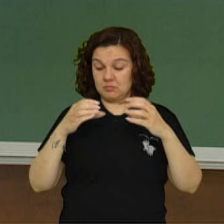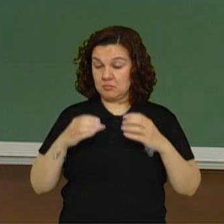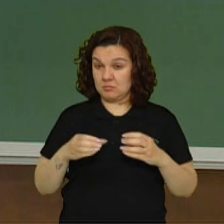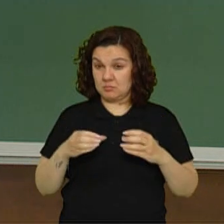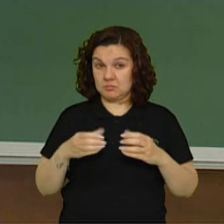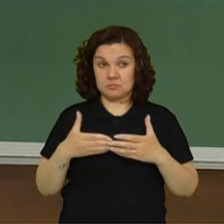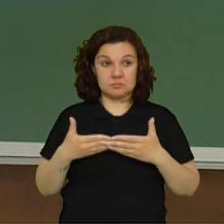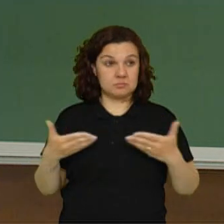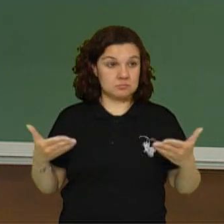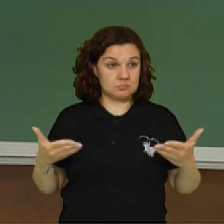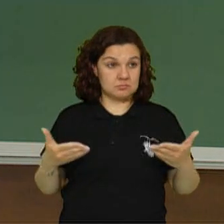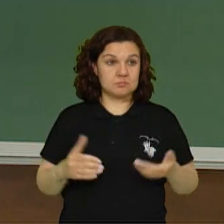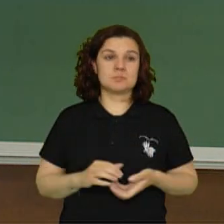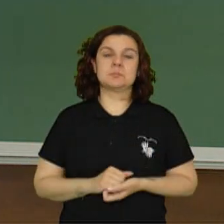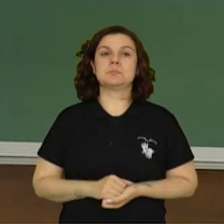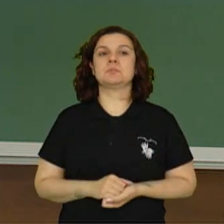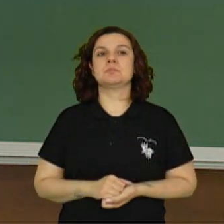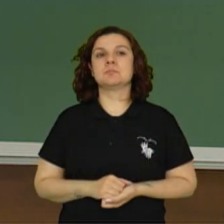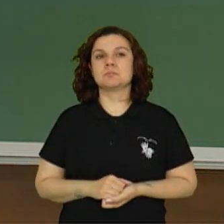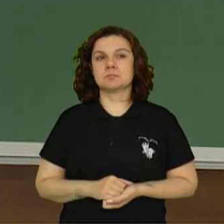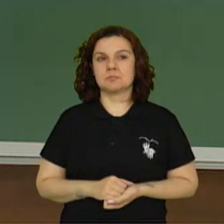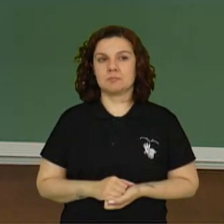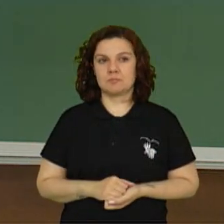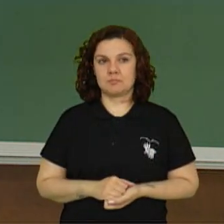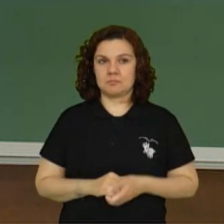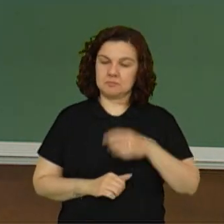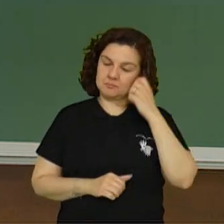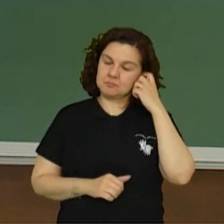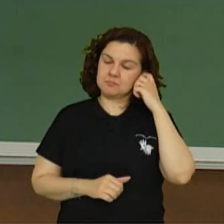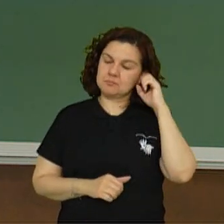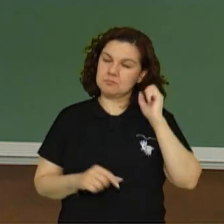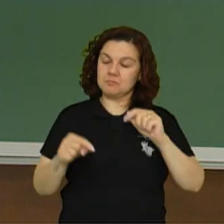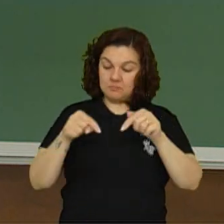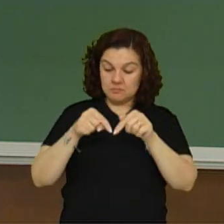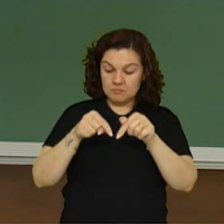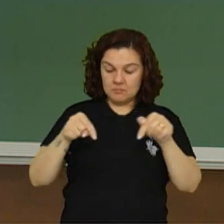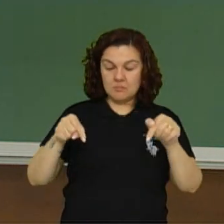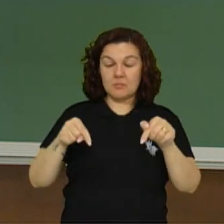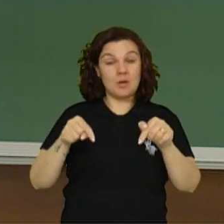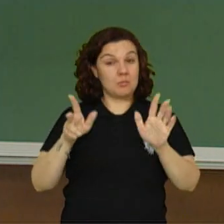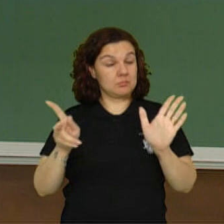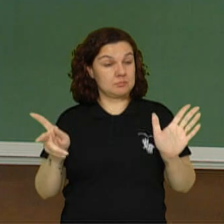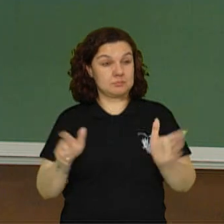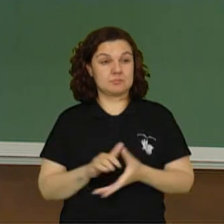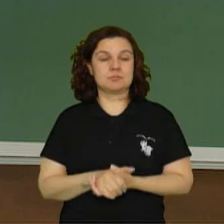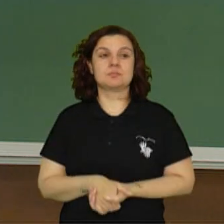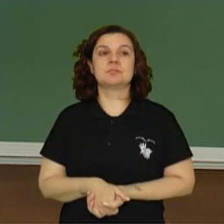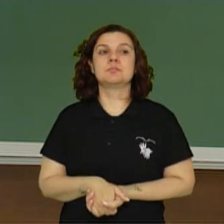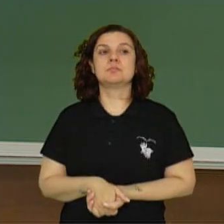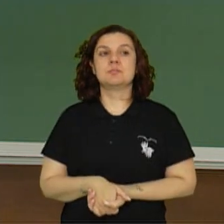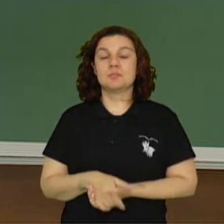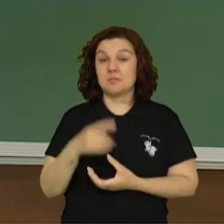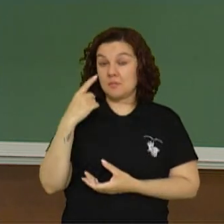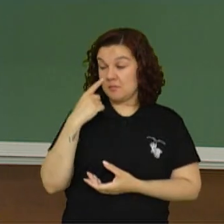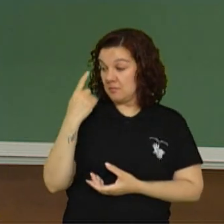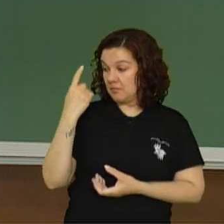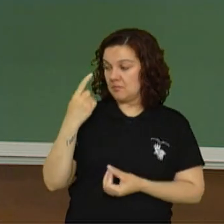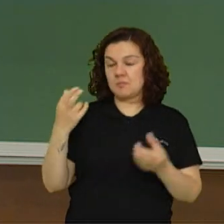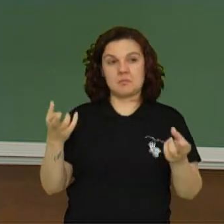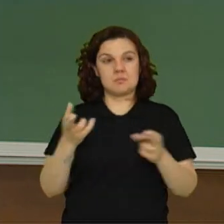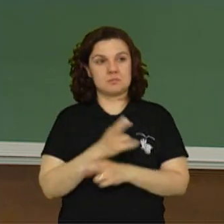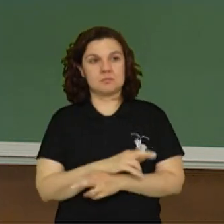e 2 aqui, certo? Com 2 taças eu fecho a medida do lado, tá bom? Então, vamos ver a